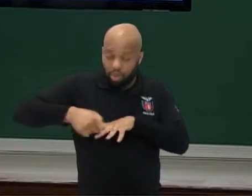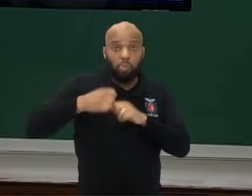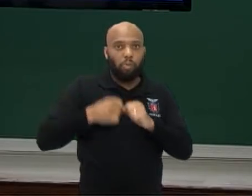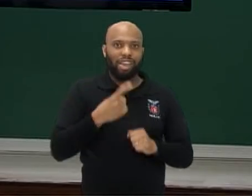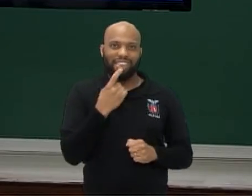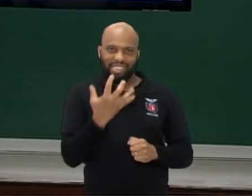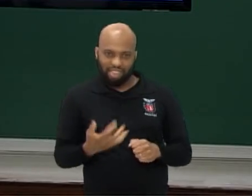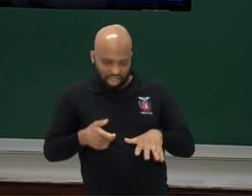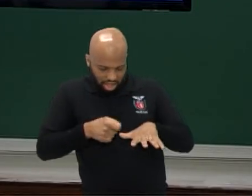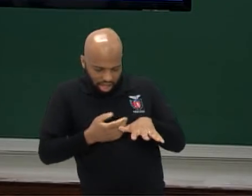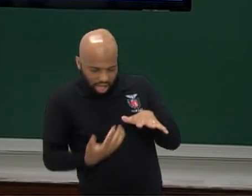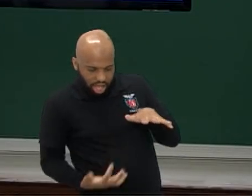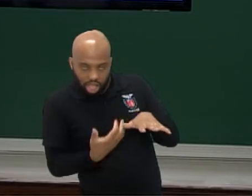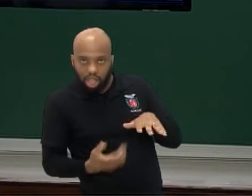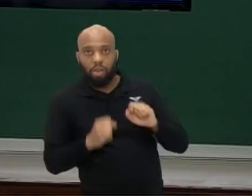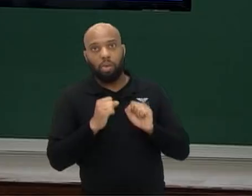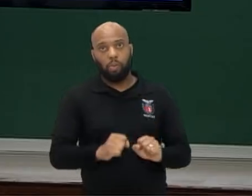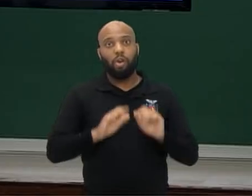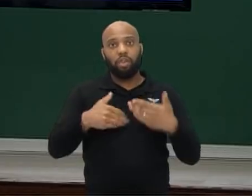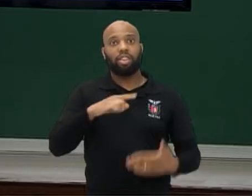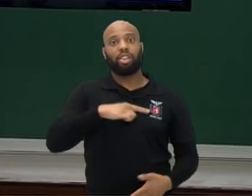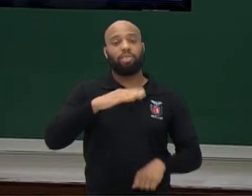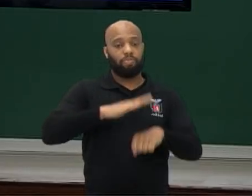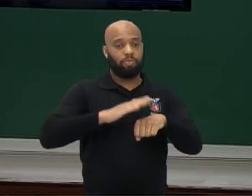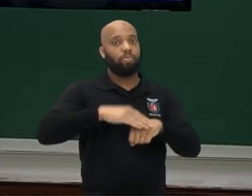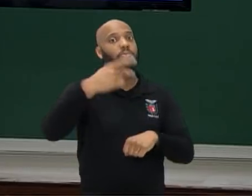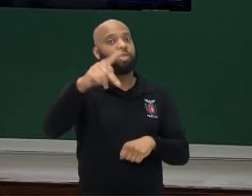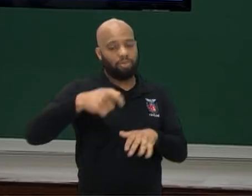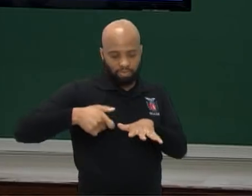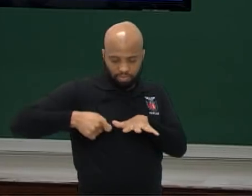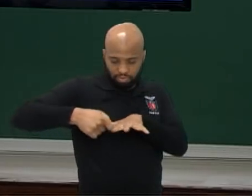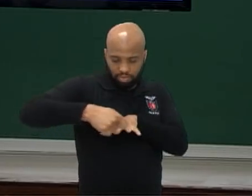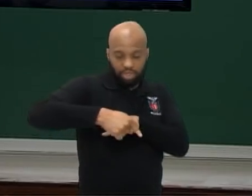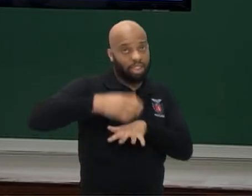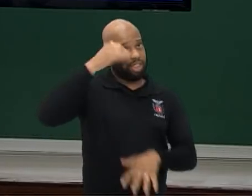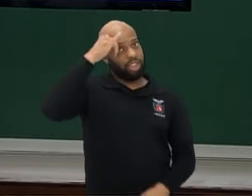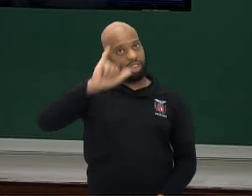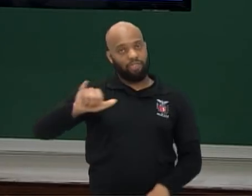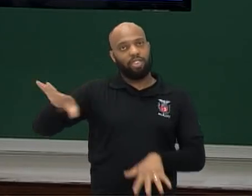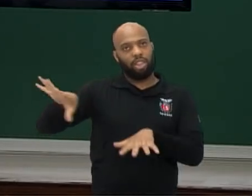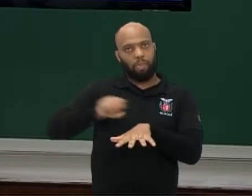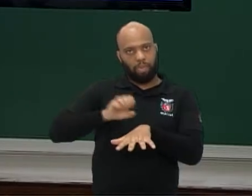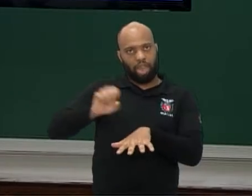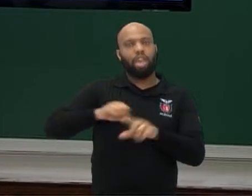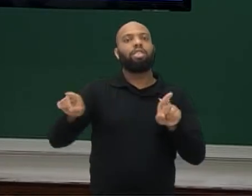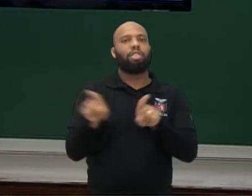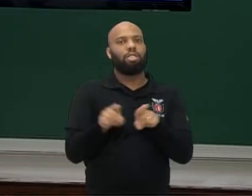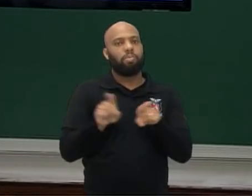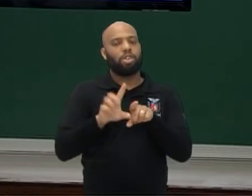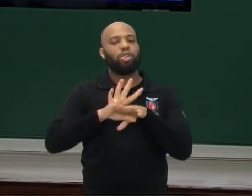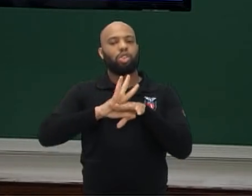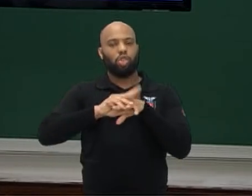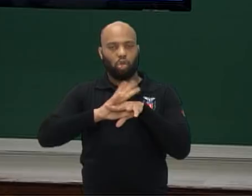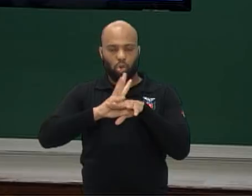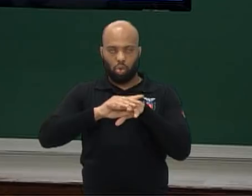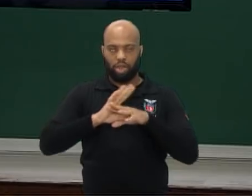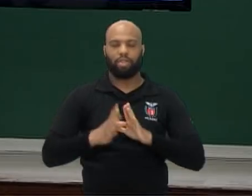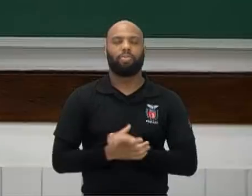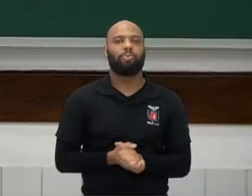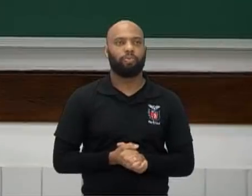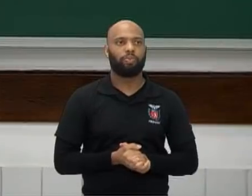pode sangrar. Então, você tem que usar o seu próprio alicate, para não ter perigo de usar um alicate que esteja